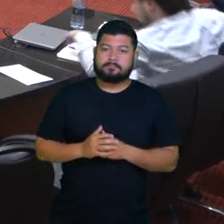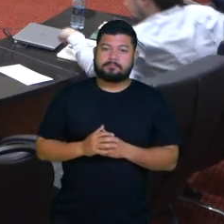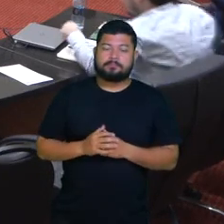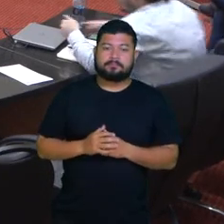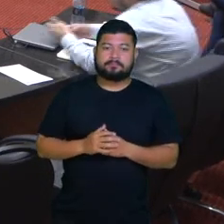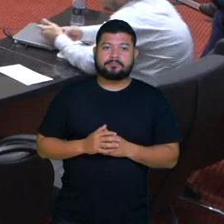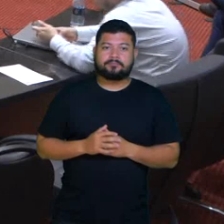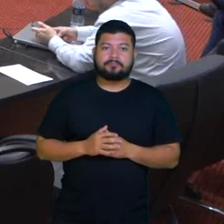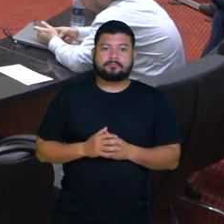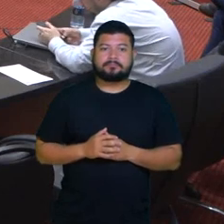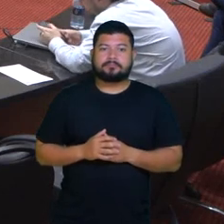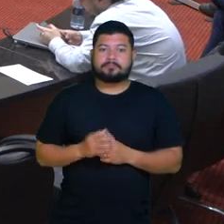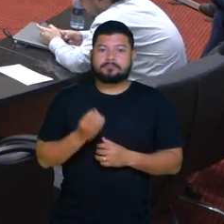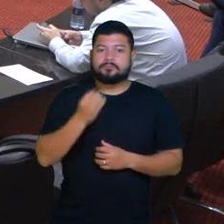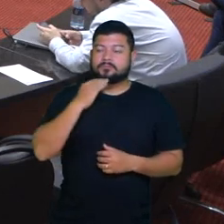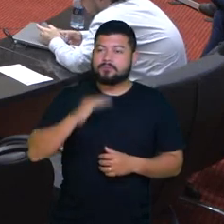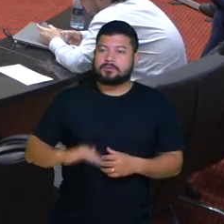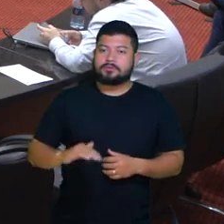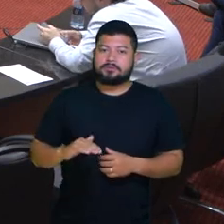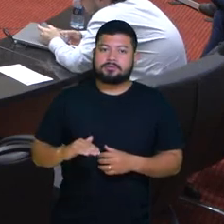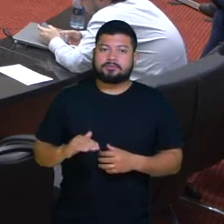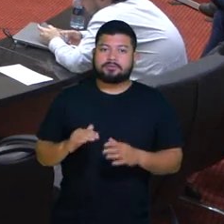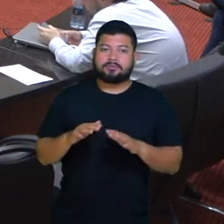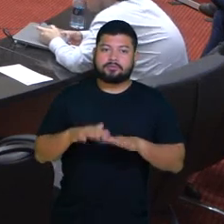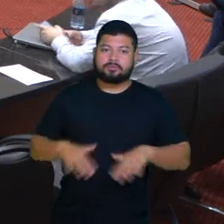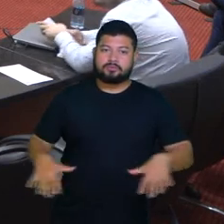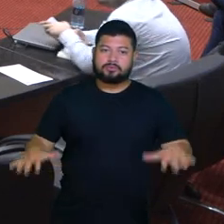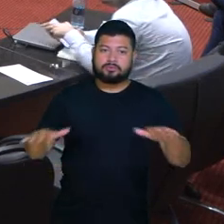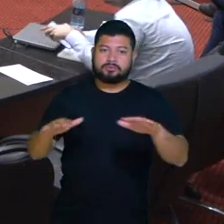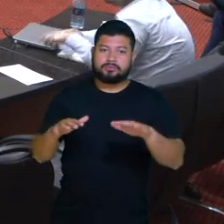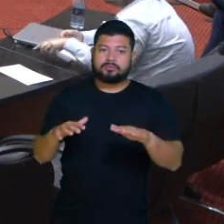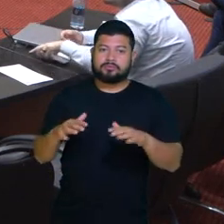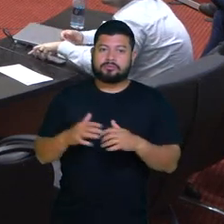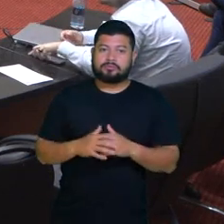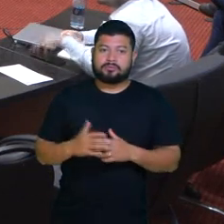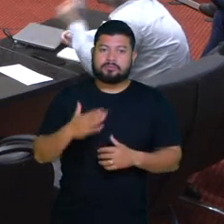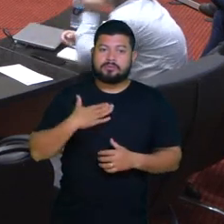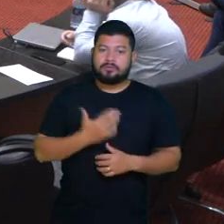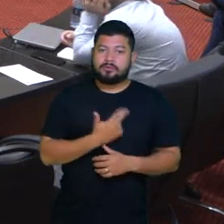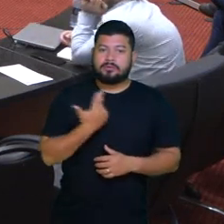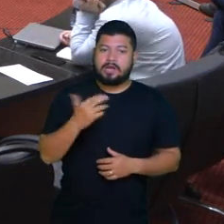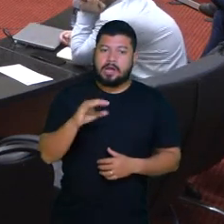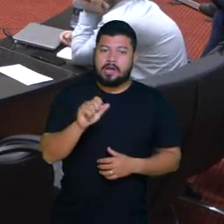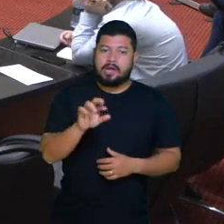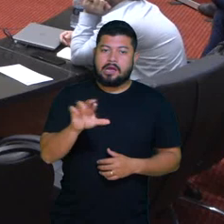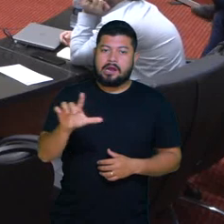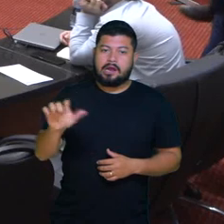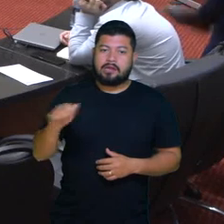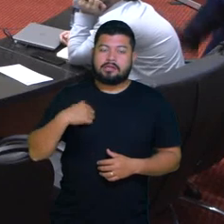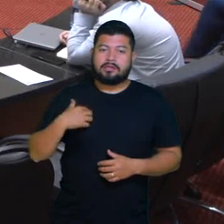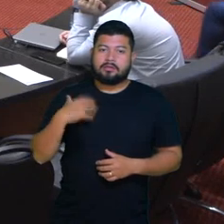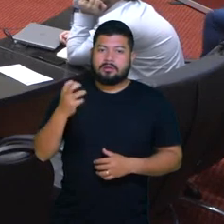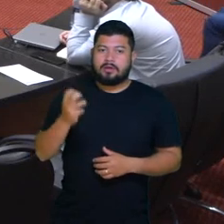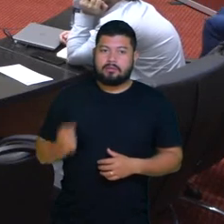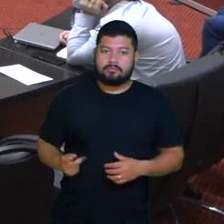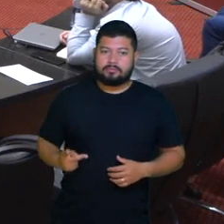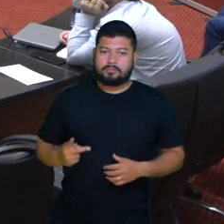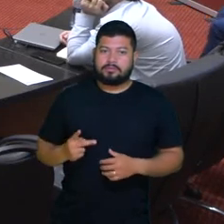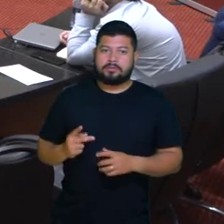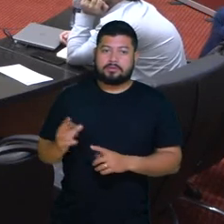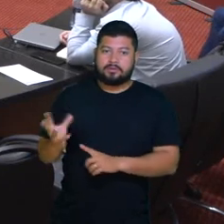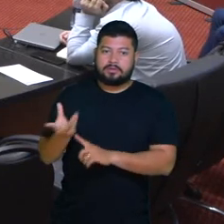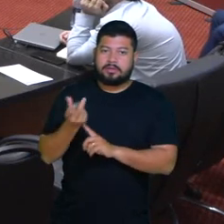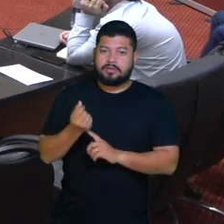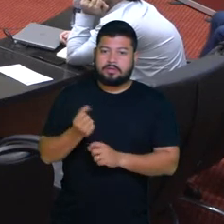Carla Boa tarde a todas e todos eu sou Carla professora aposentada de arte 33 anos